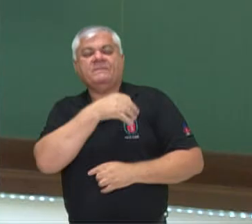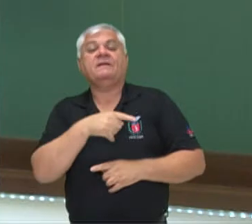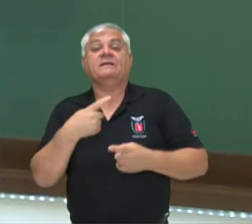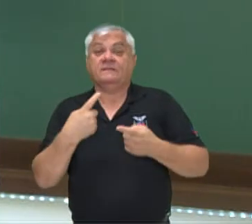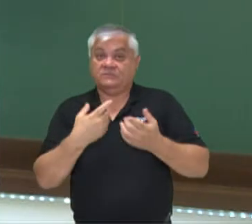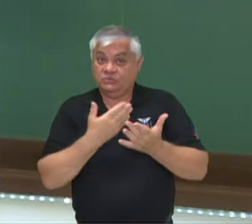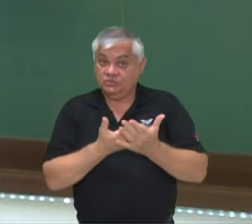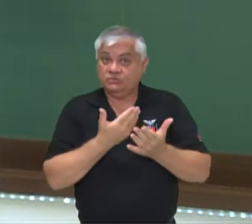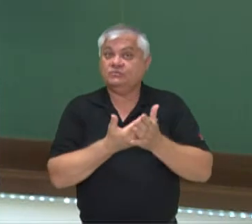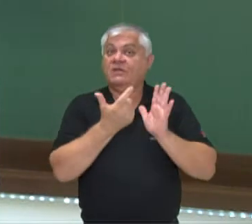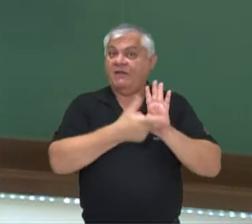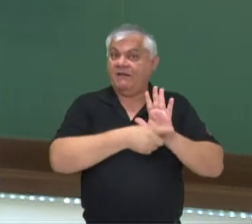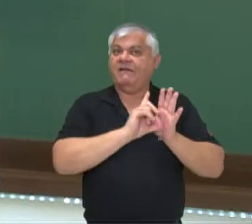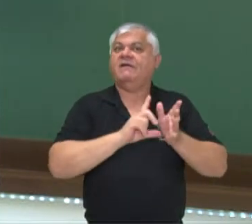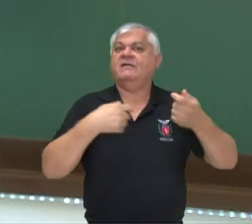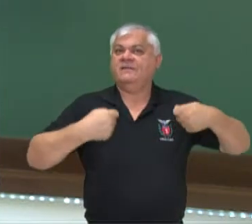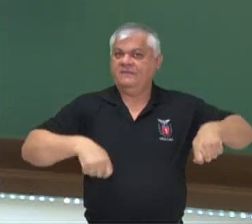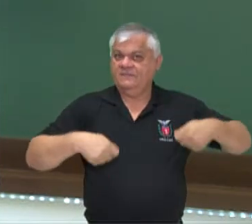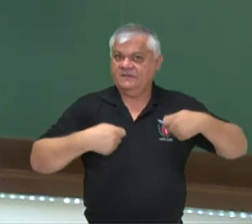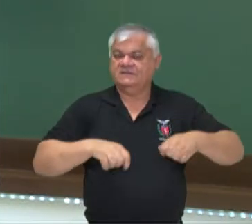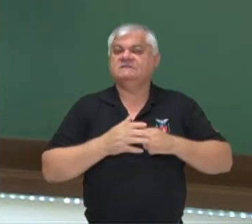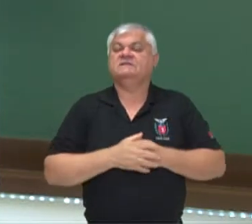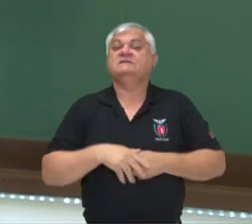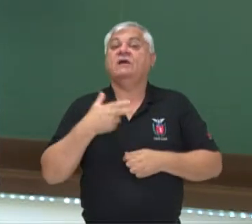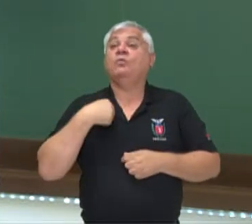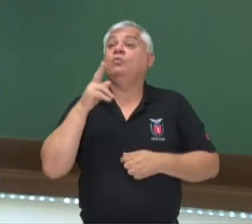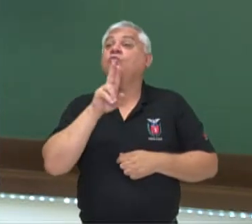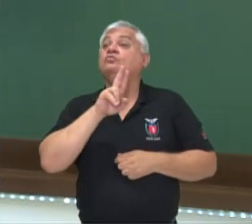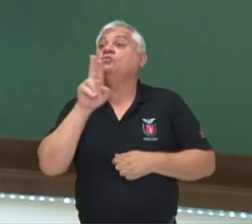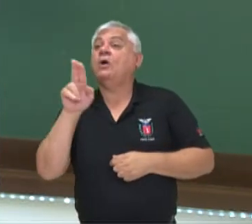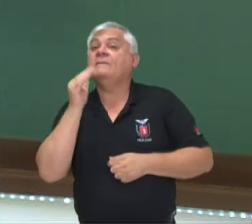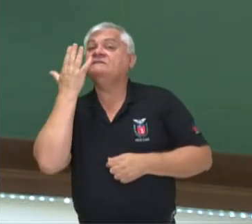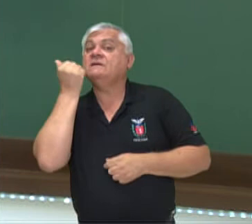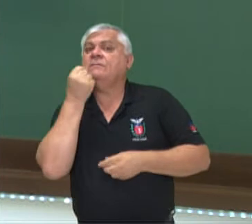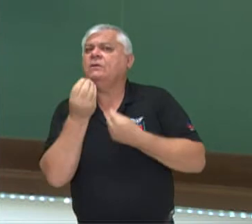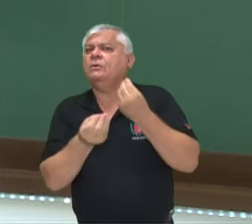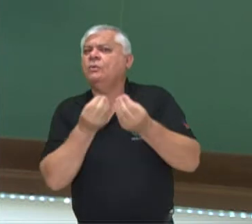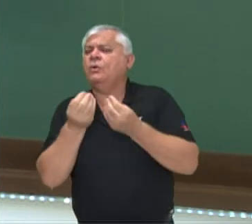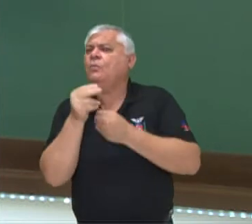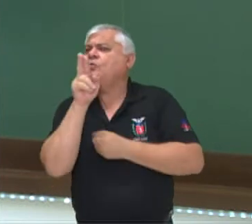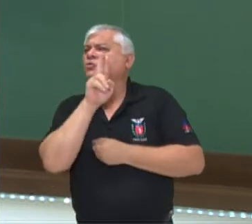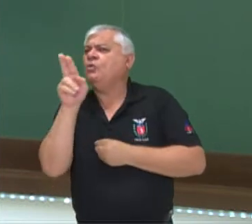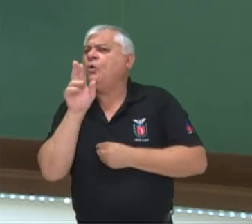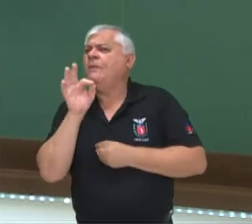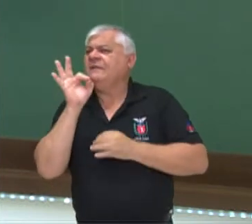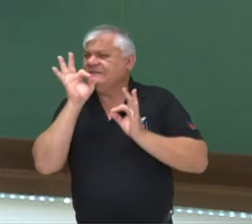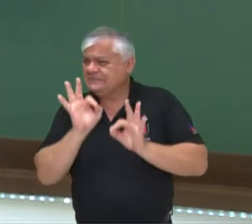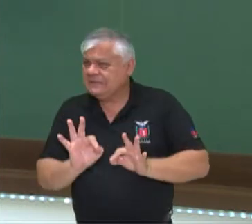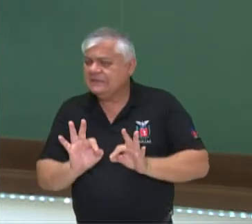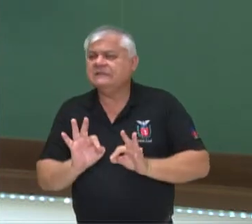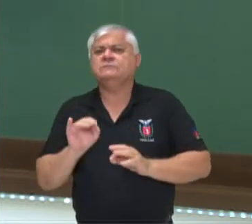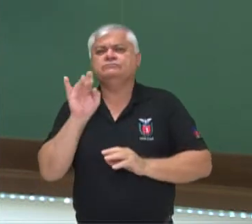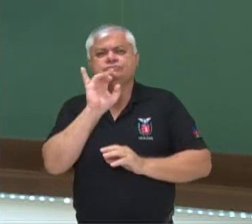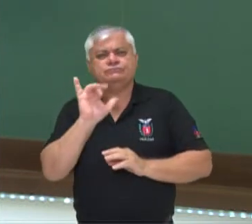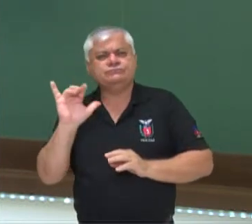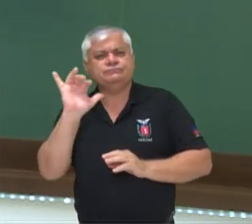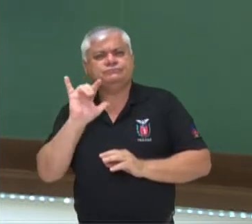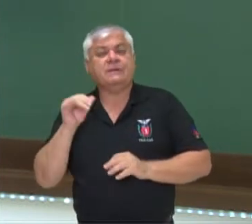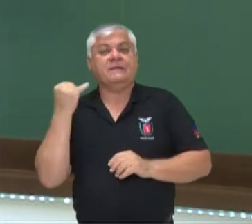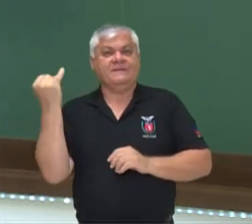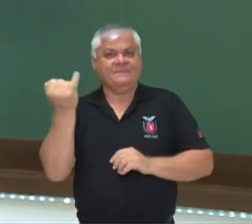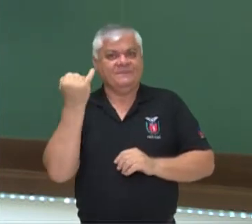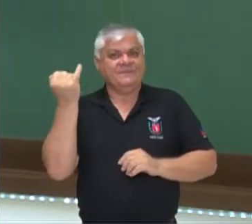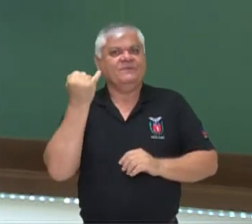de estudar. Às vezes aparece ali um nome, né, que a gente precisa saber a leitura desse nome e tudo mais, algum dado. Então, a importância de